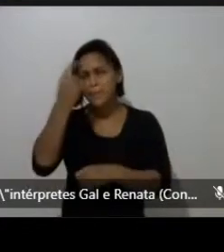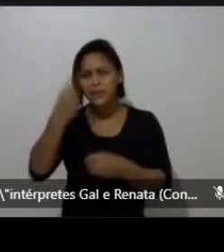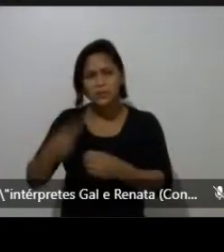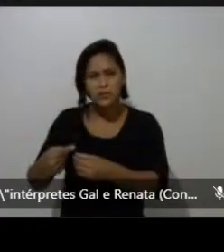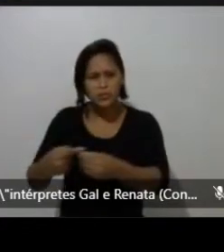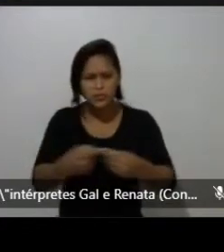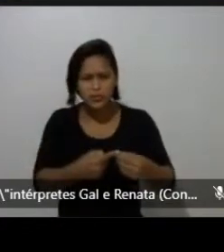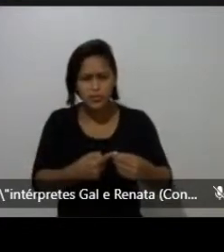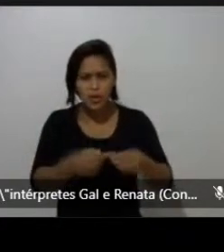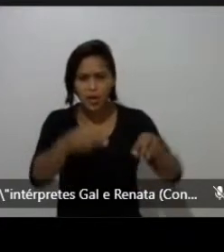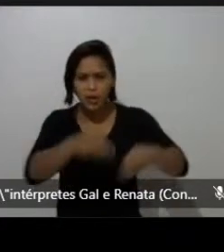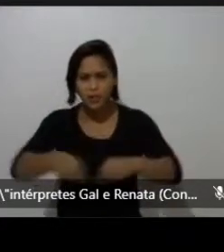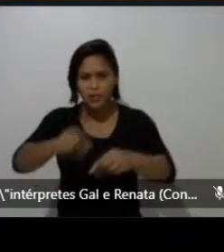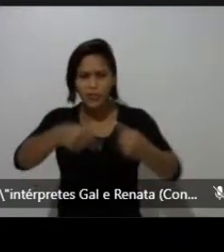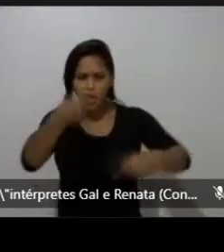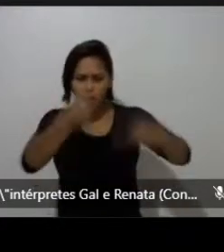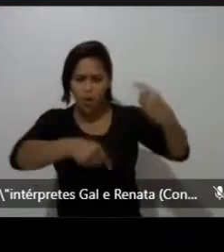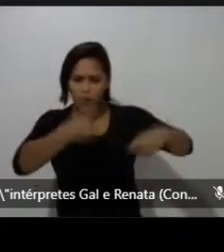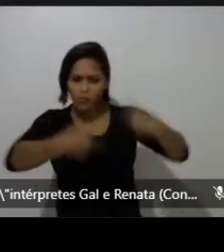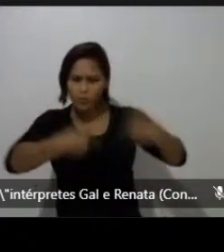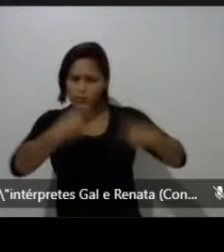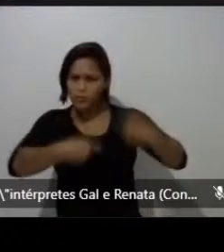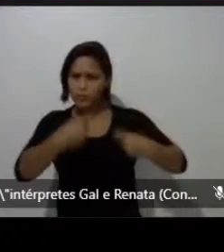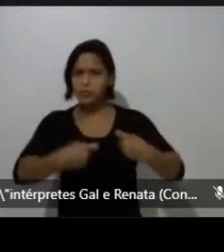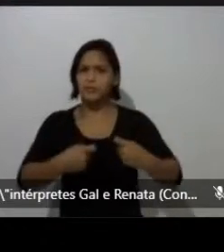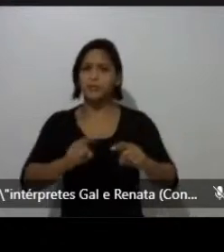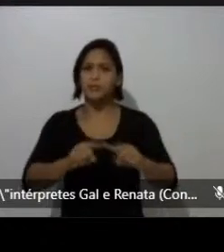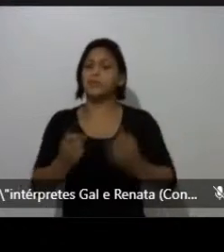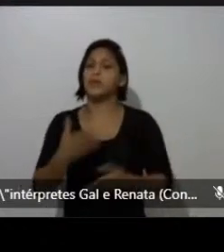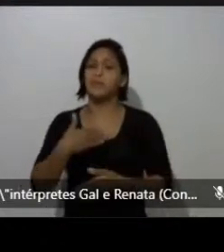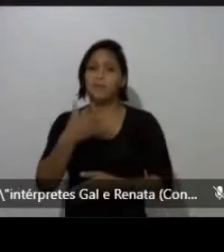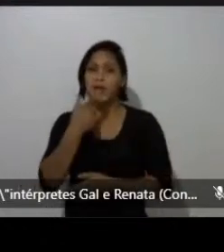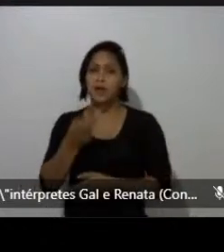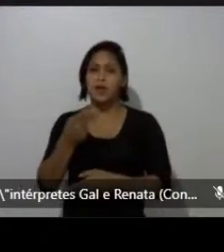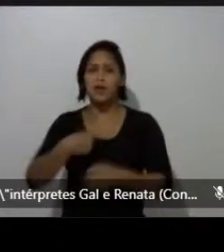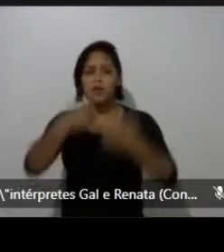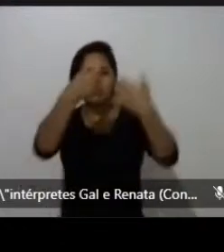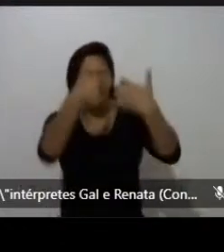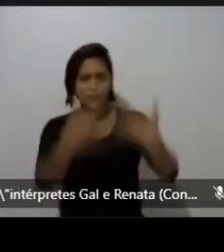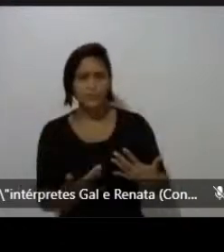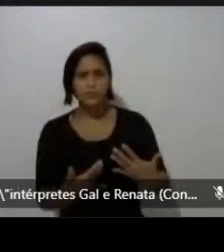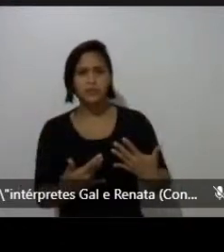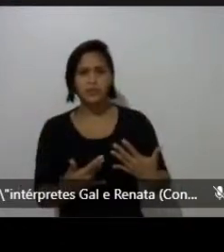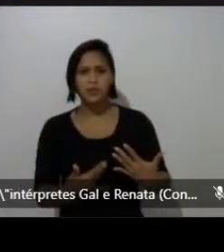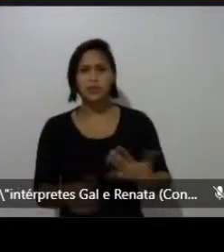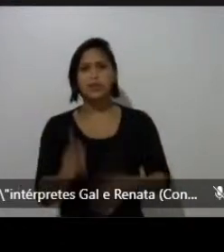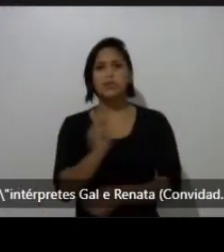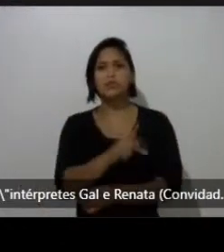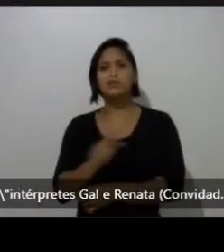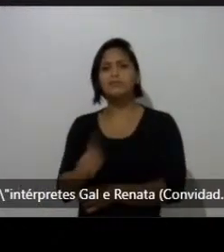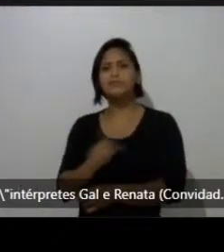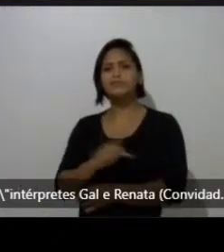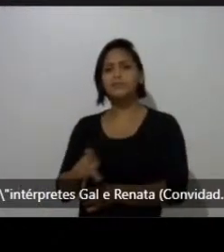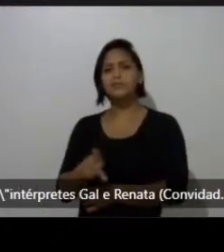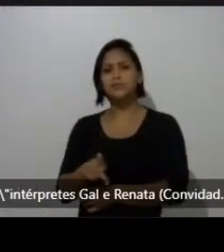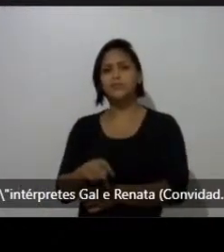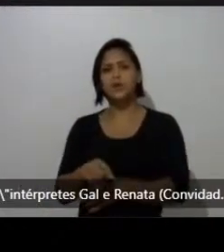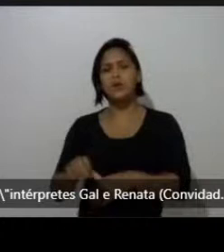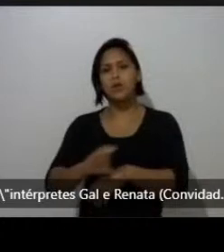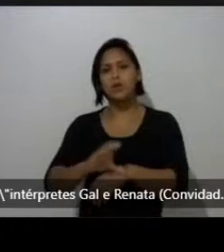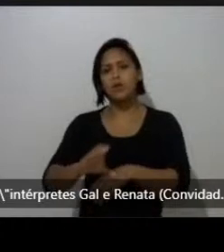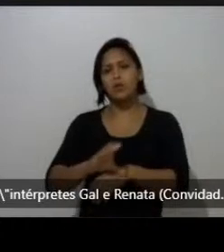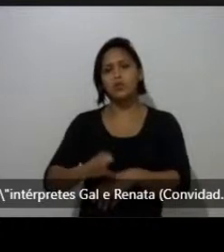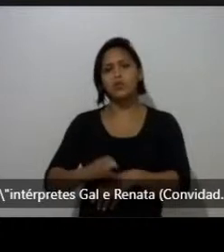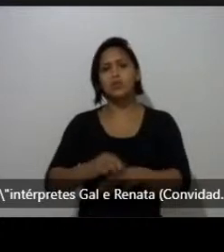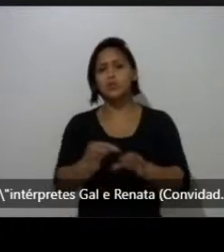como disputa. Bem, né, eu, como o Bruno falou, eu sou professora do curso de